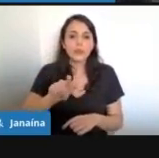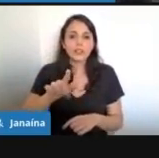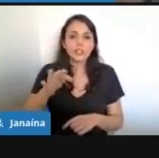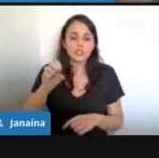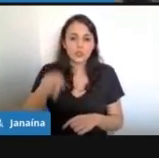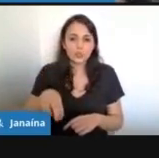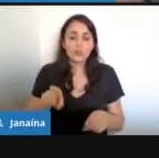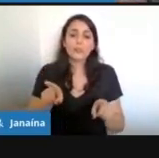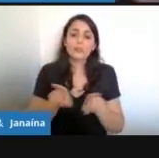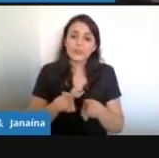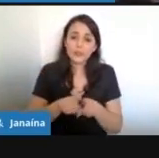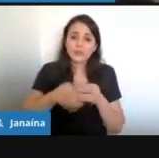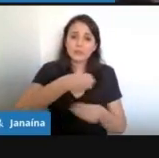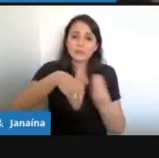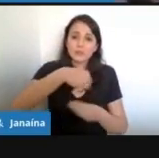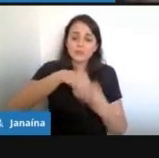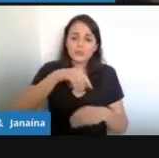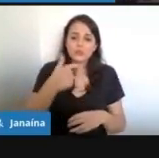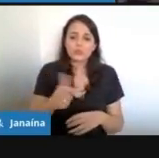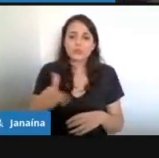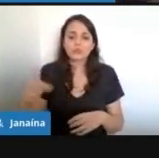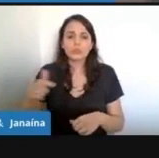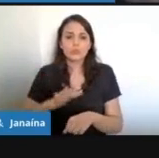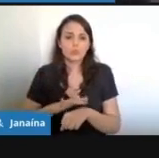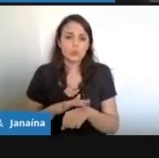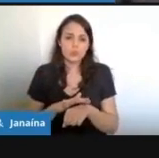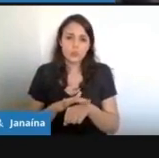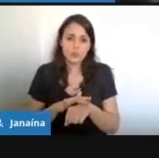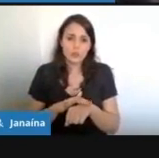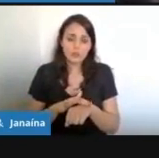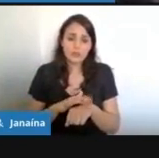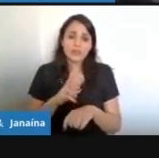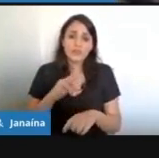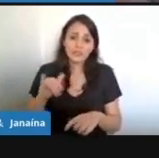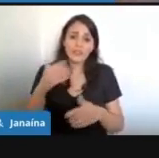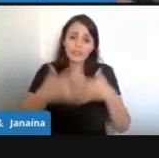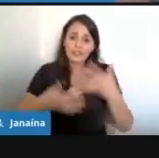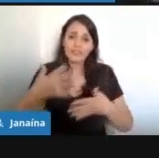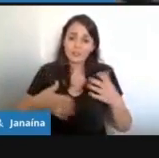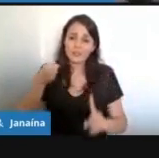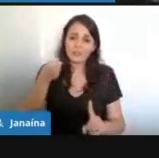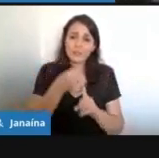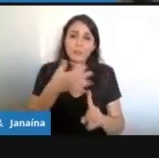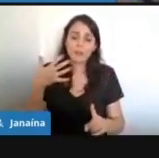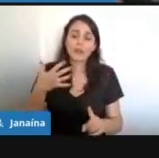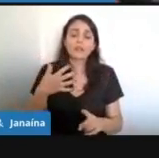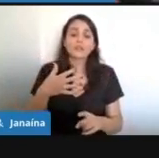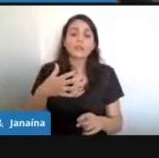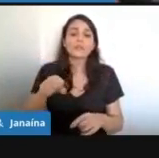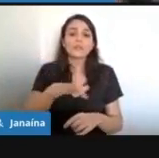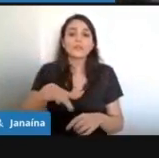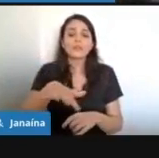outras endemias, com outras doenças de importância que vão impactar o sistema de saúde. Então, com isso,